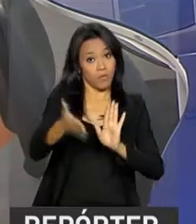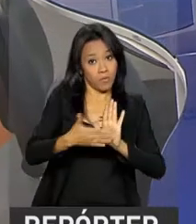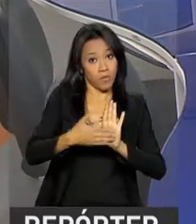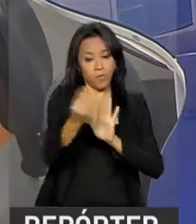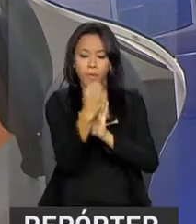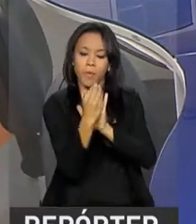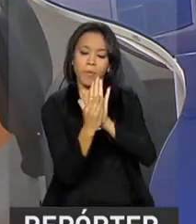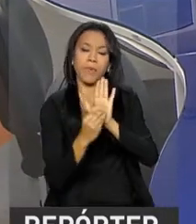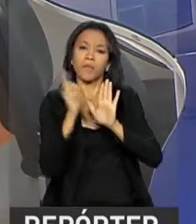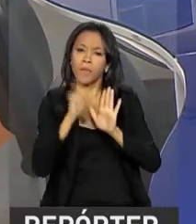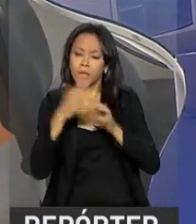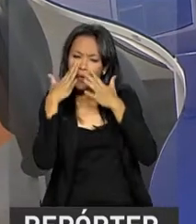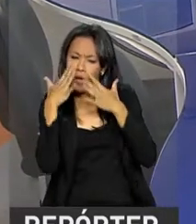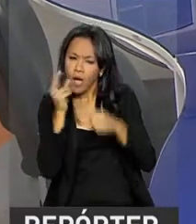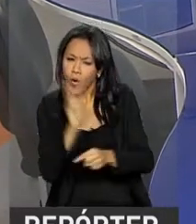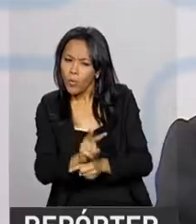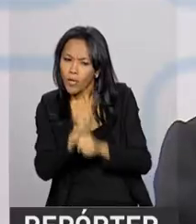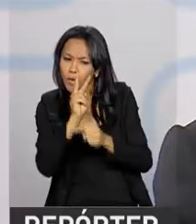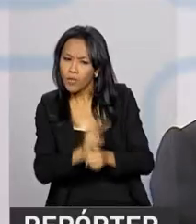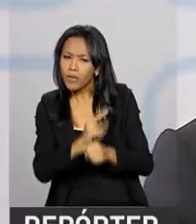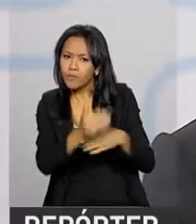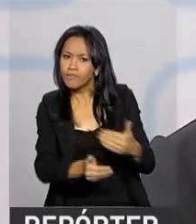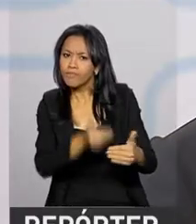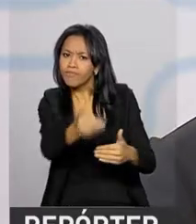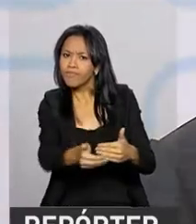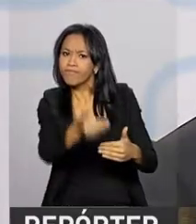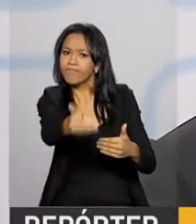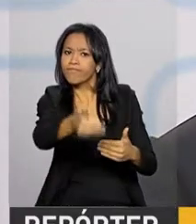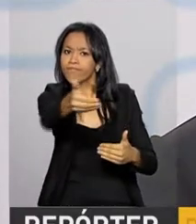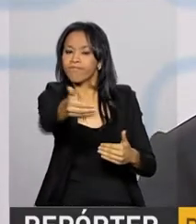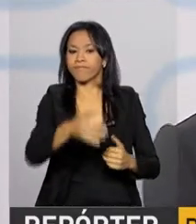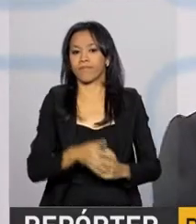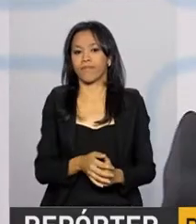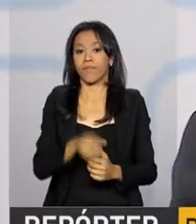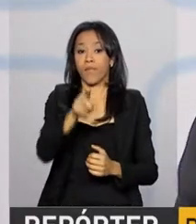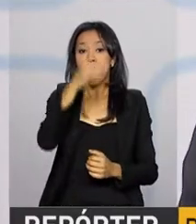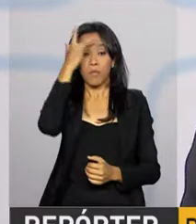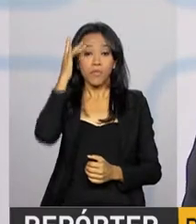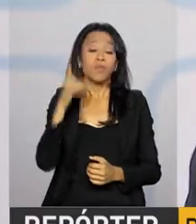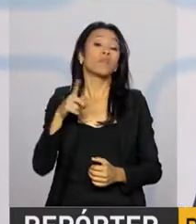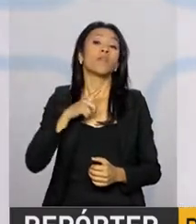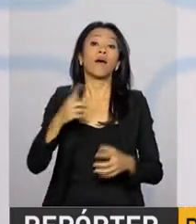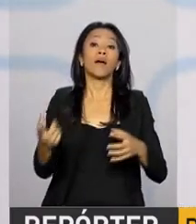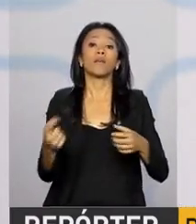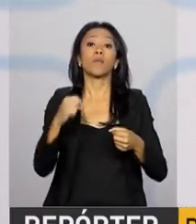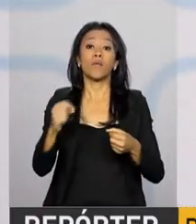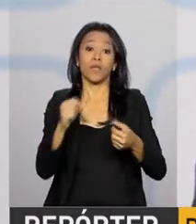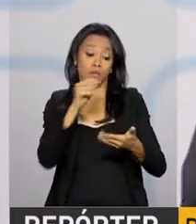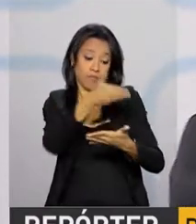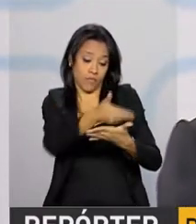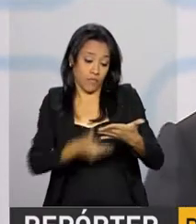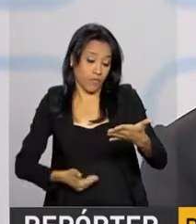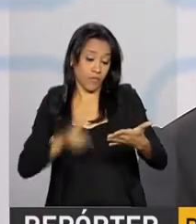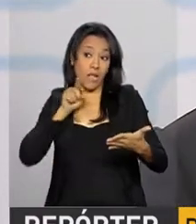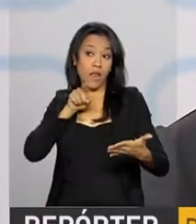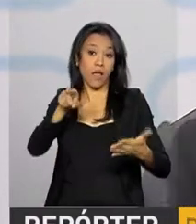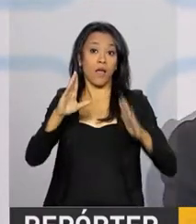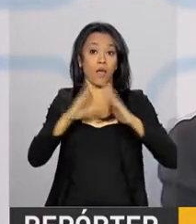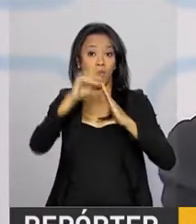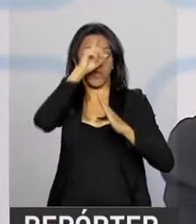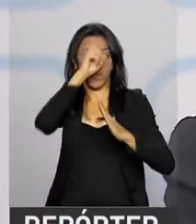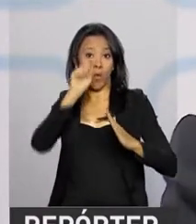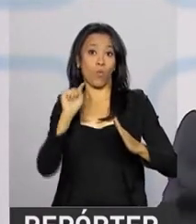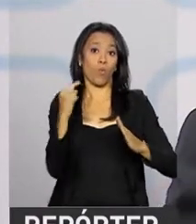o acompanhamento do usuário a pessoa só se circulava uma unidade de saúde porque o prontuário dela estava naquela unidade de saúde